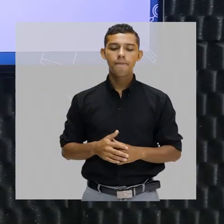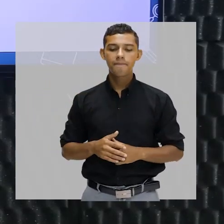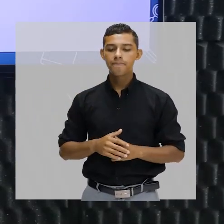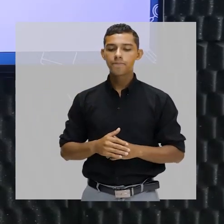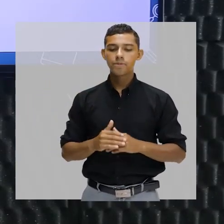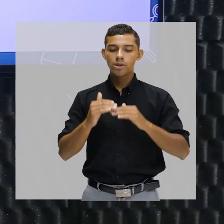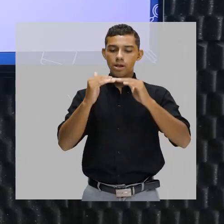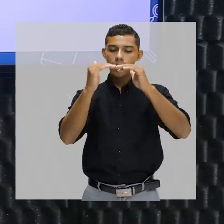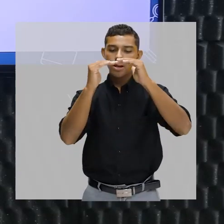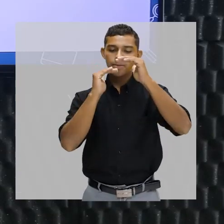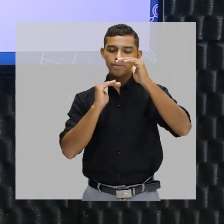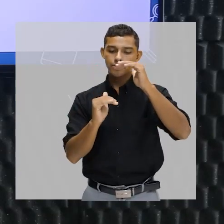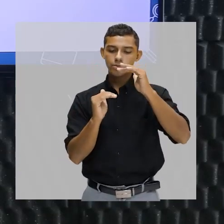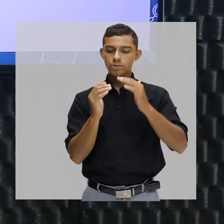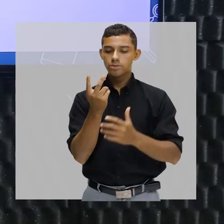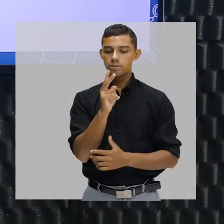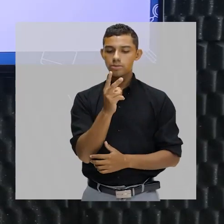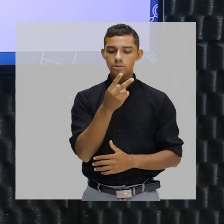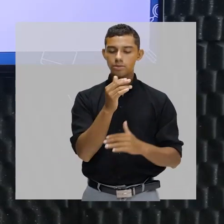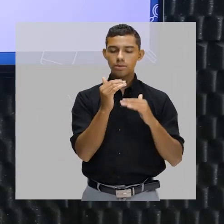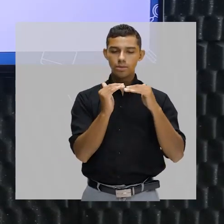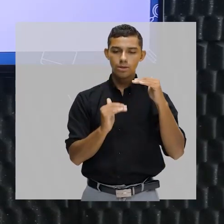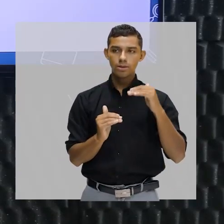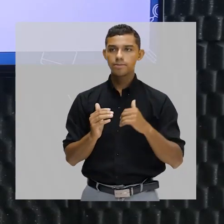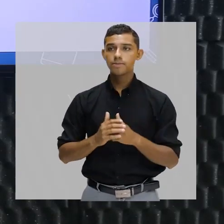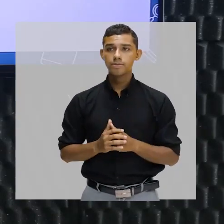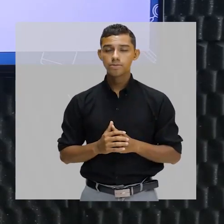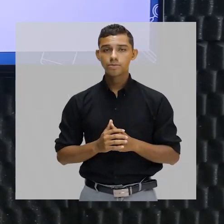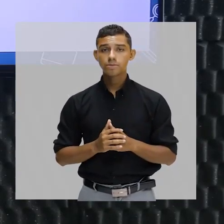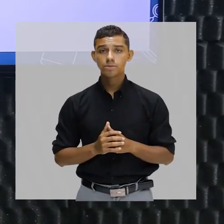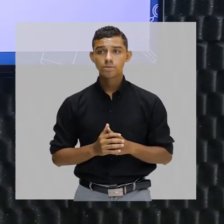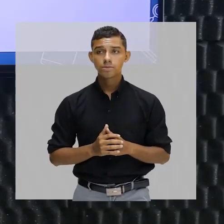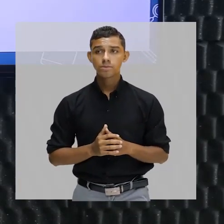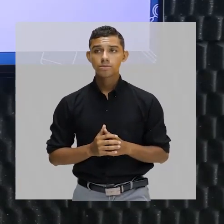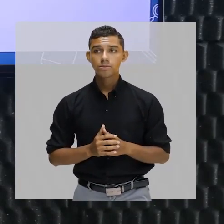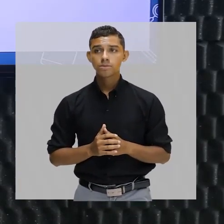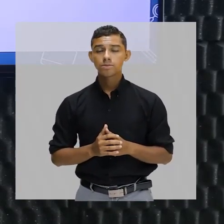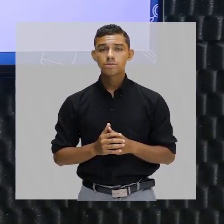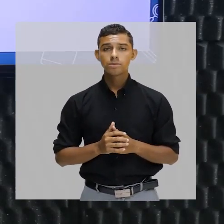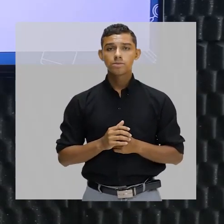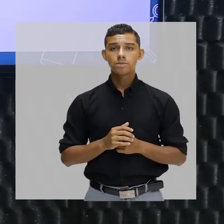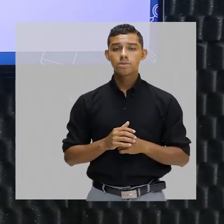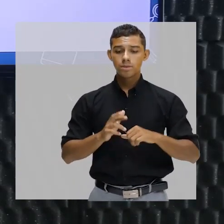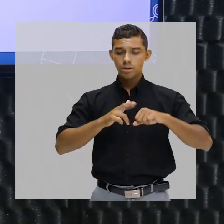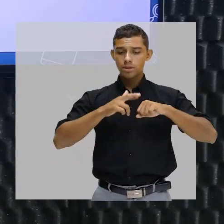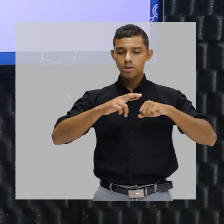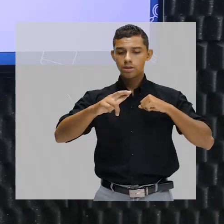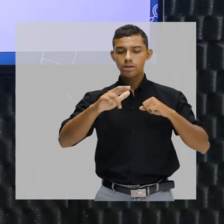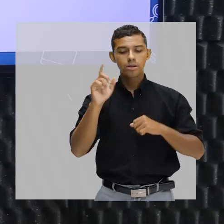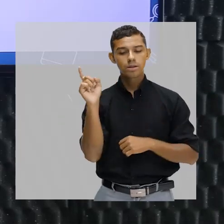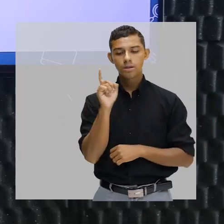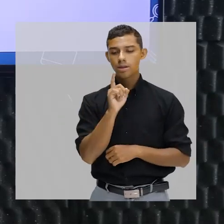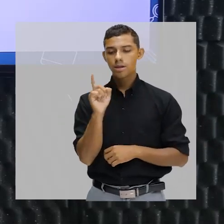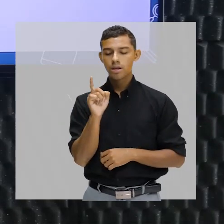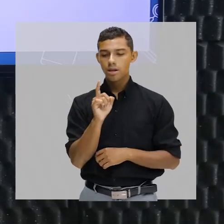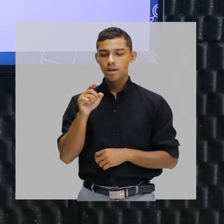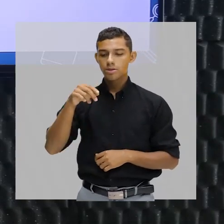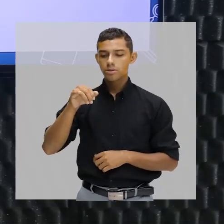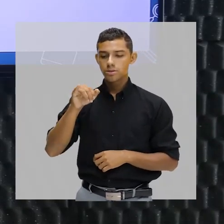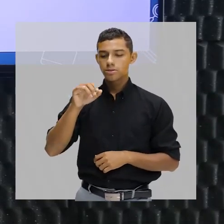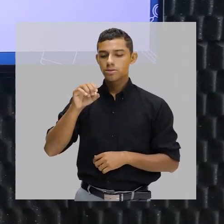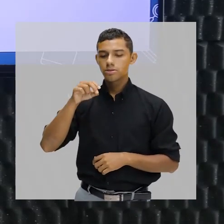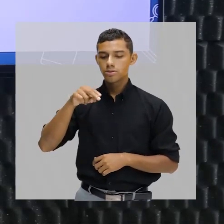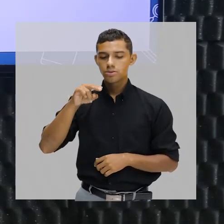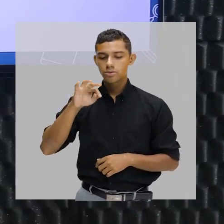é o ponto que vai separar os dois, certo? Então está abaixo, a radiação não ionizante.